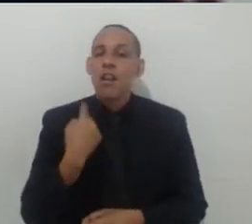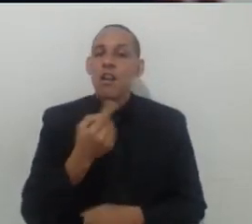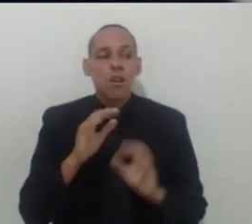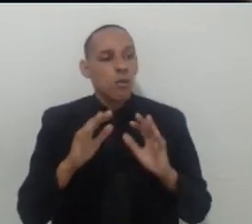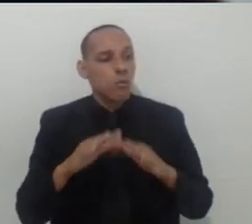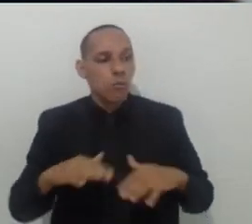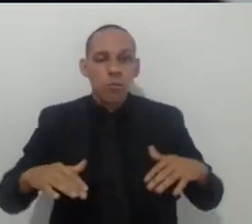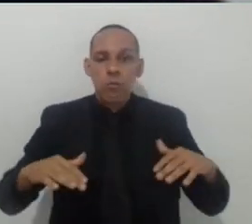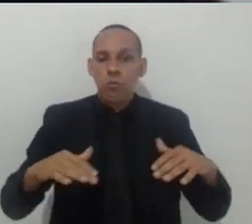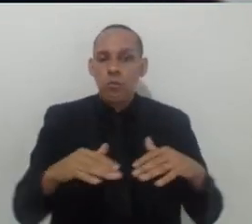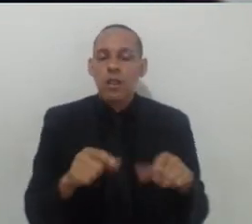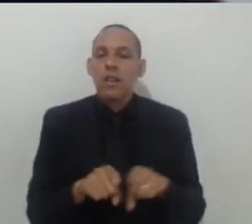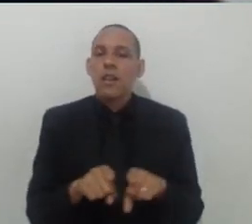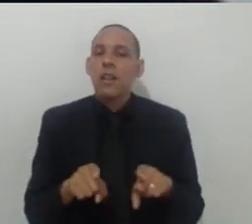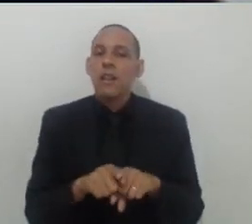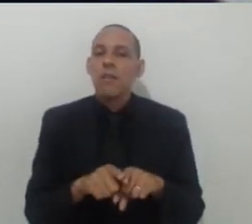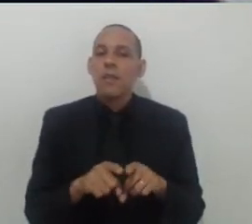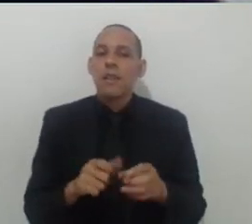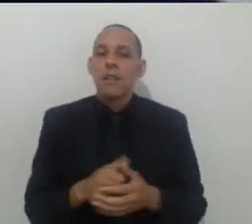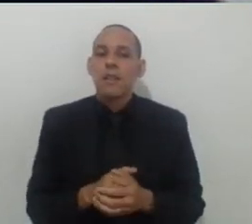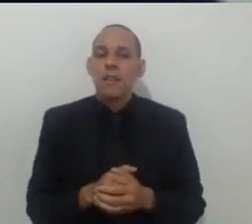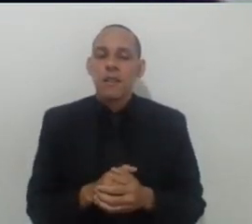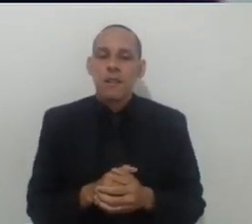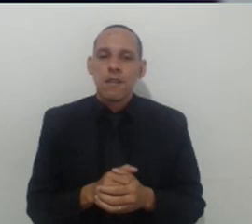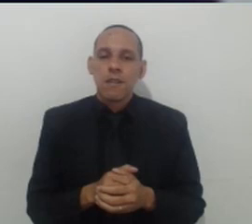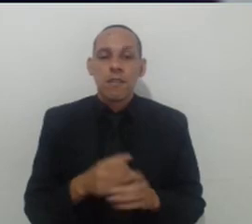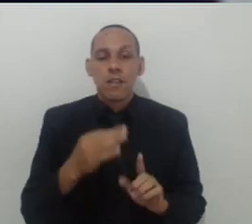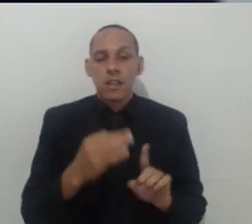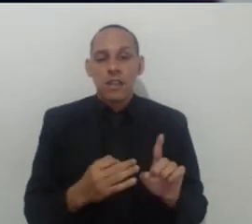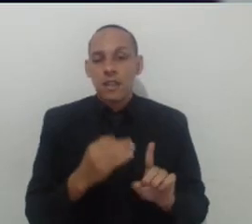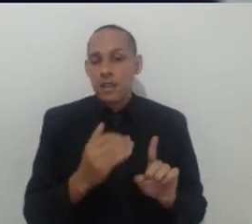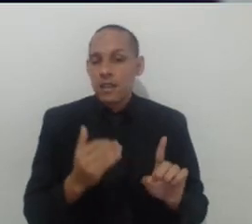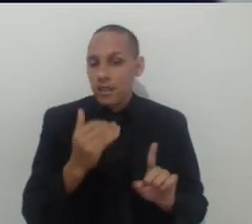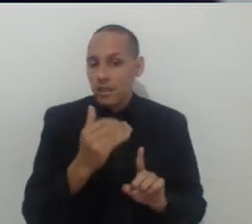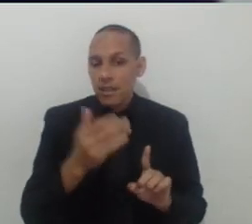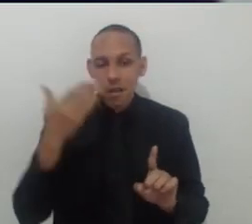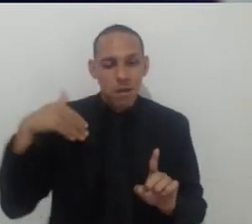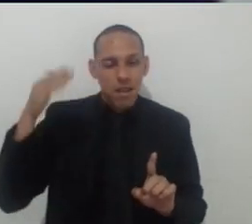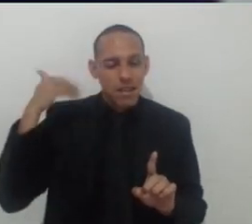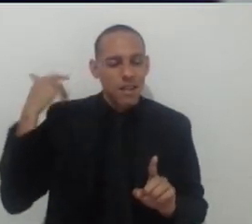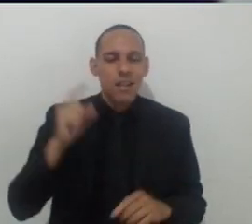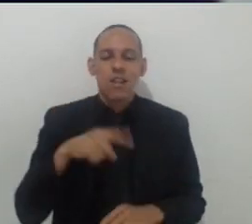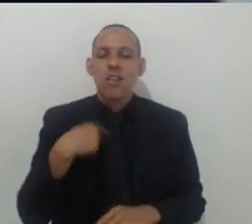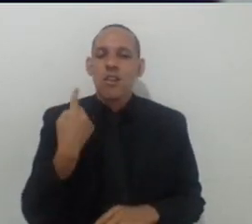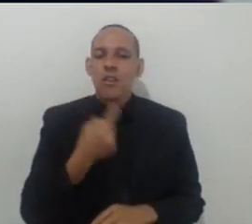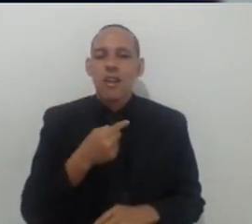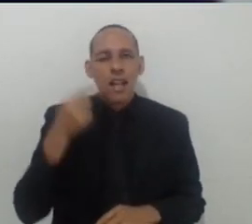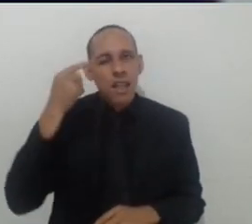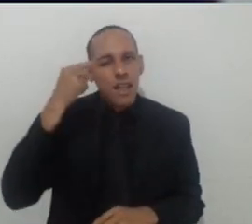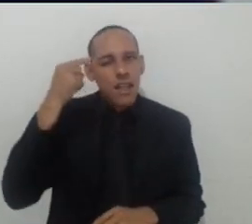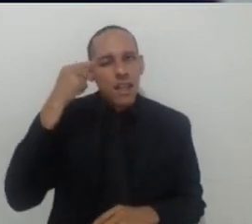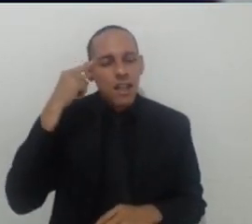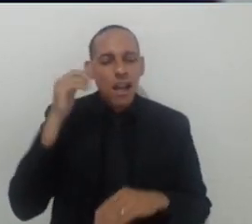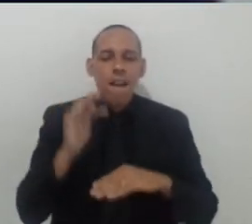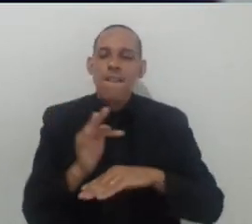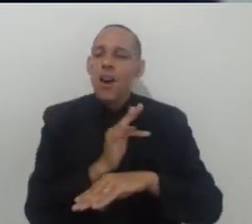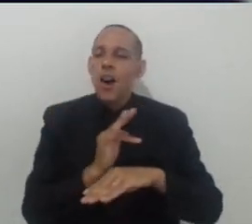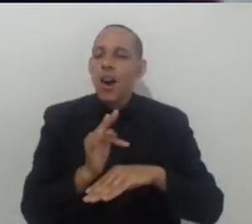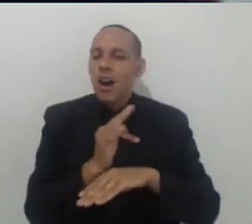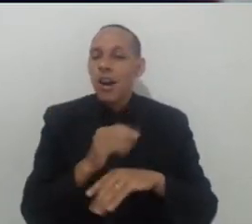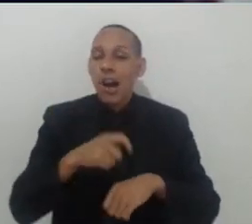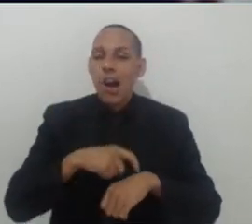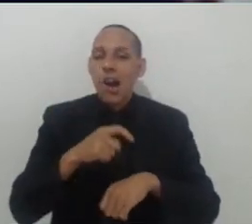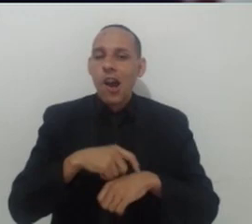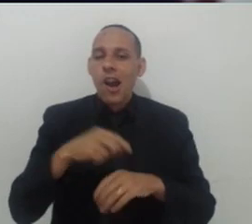os desembargadores da época, eram muito afeitos às questões formais na revisão criminal e